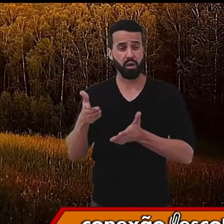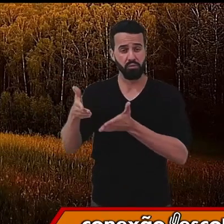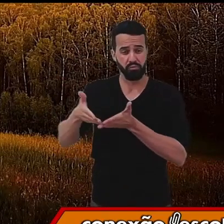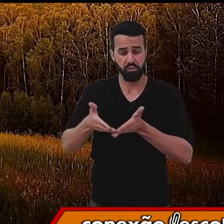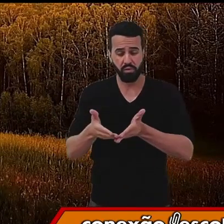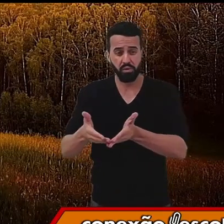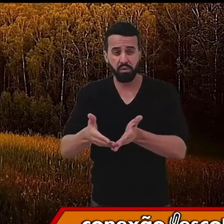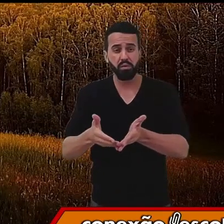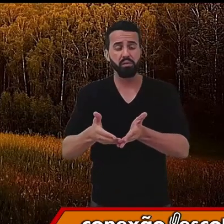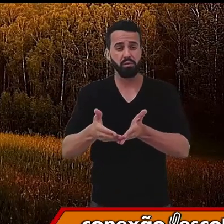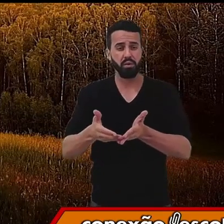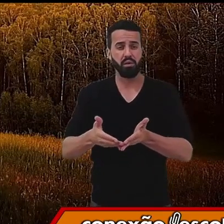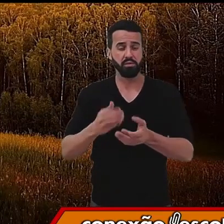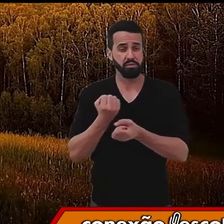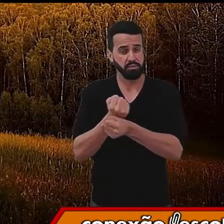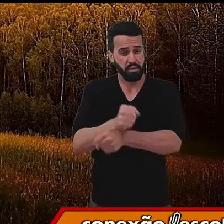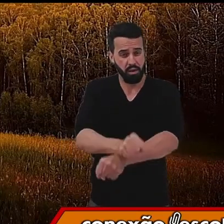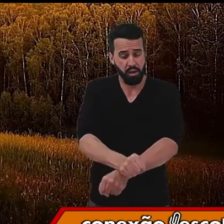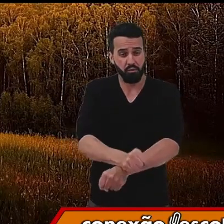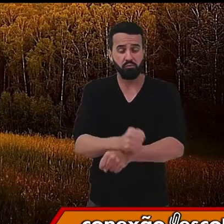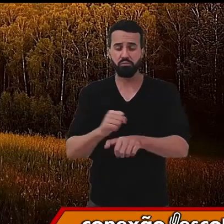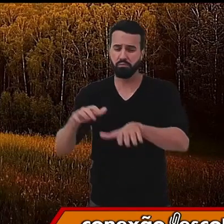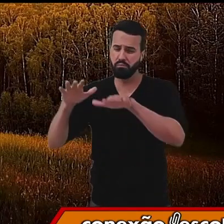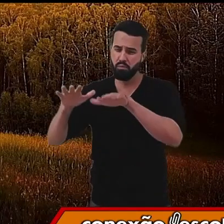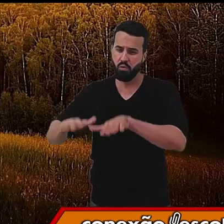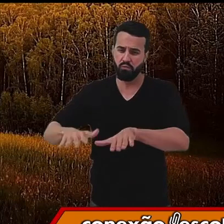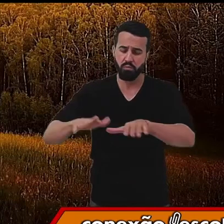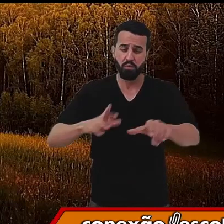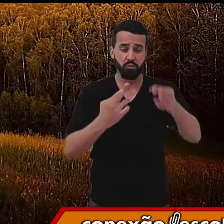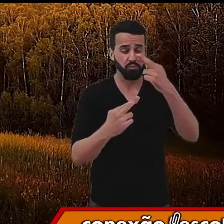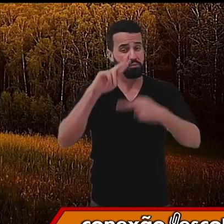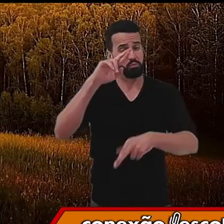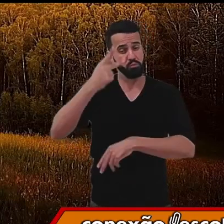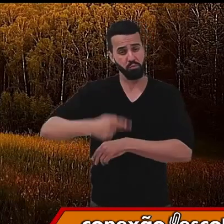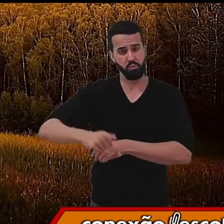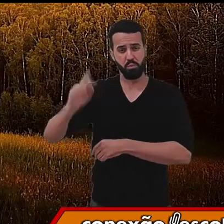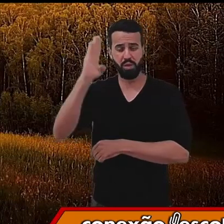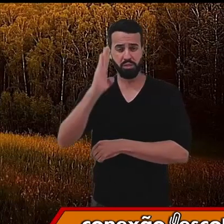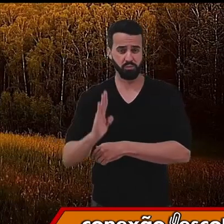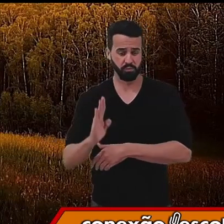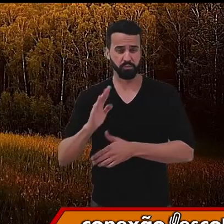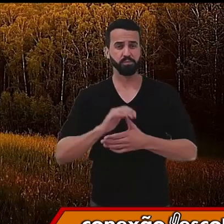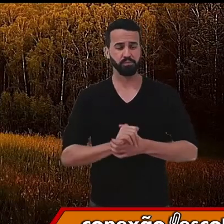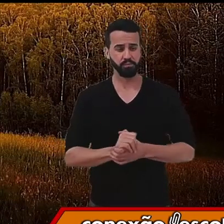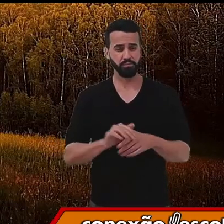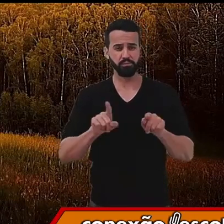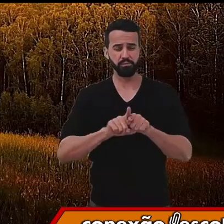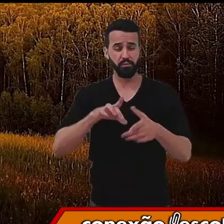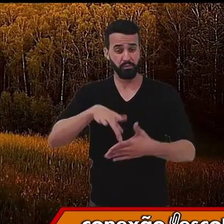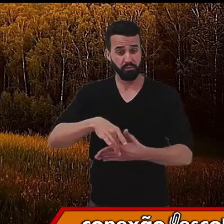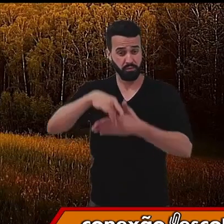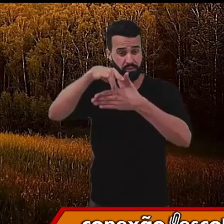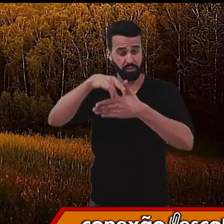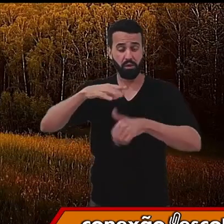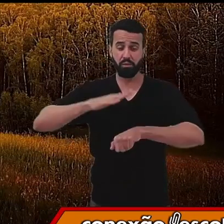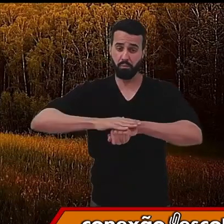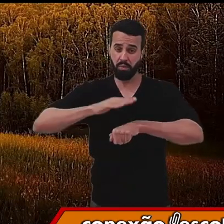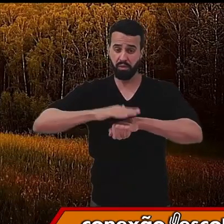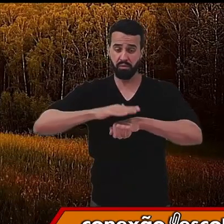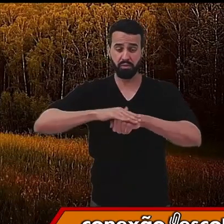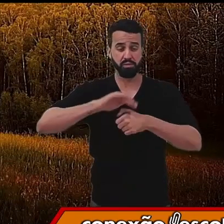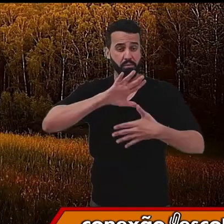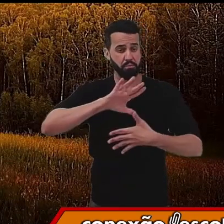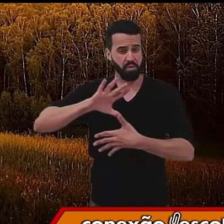os movimentos revolucionários que aconteceram no Brasil e os líderes de diferentes movimentos da independência na